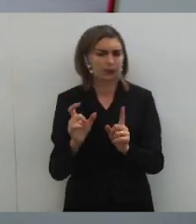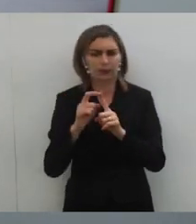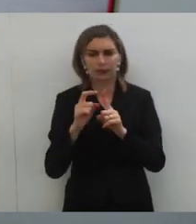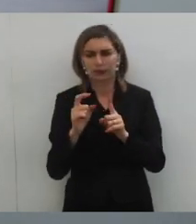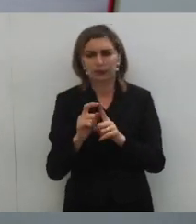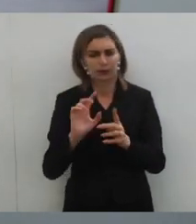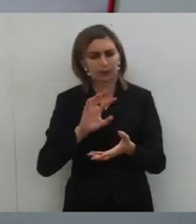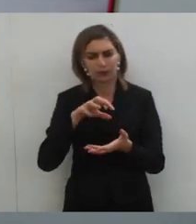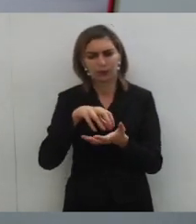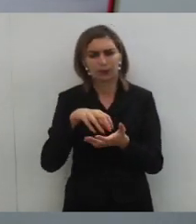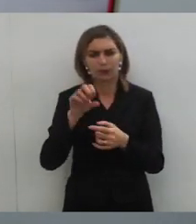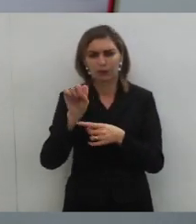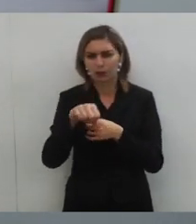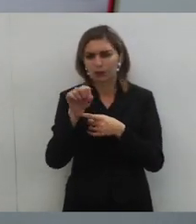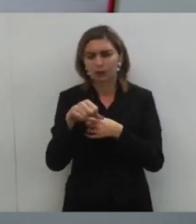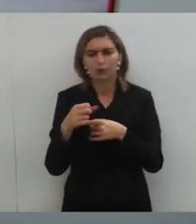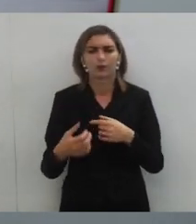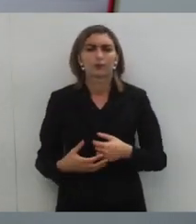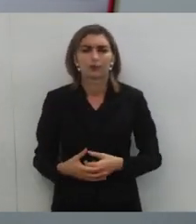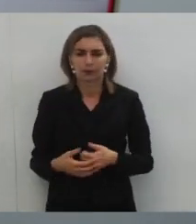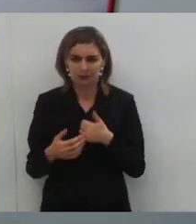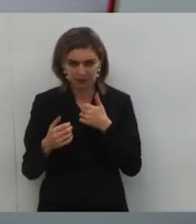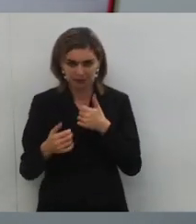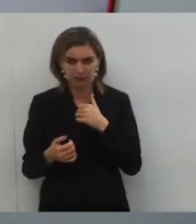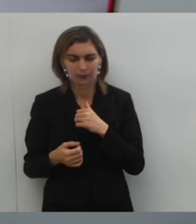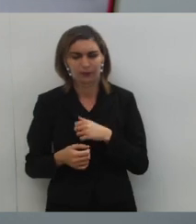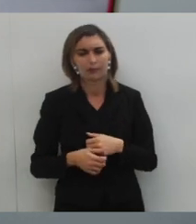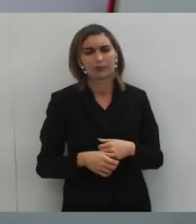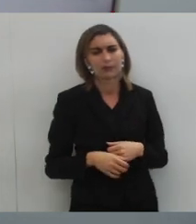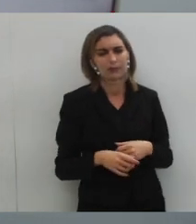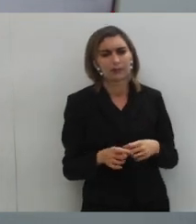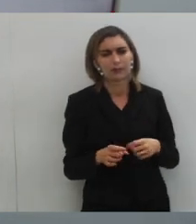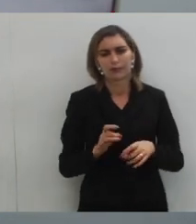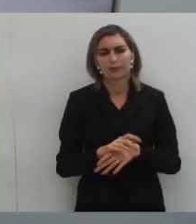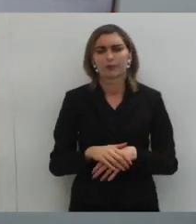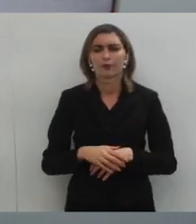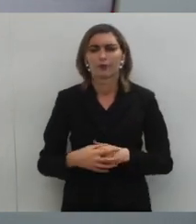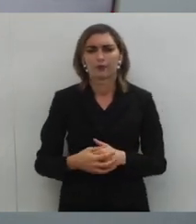sendo núcleos do sujeito. Tá certo? Pronto.